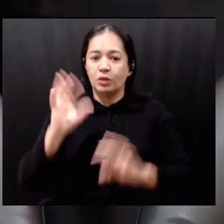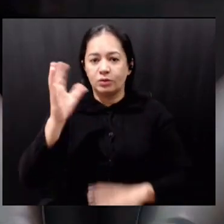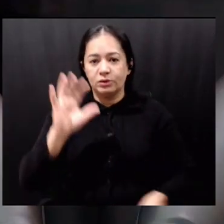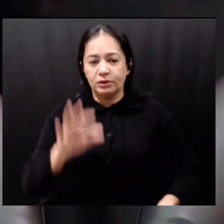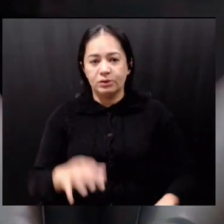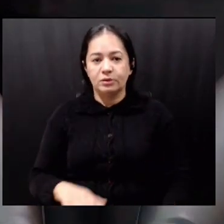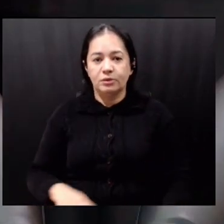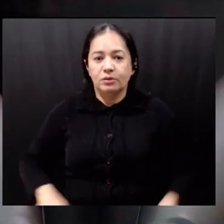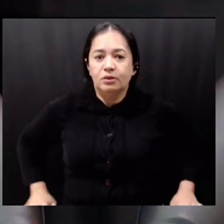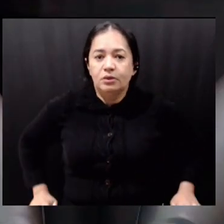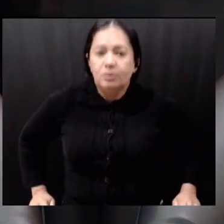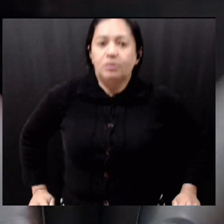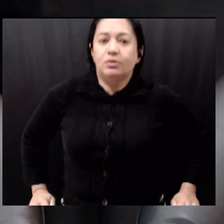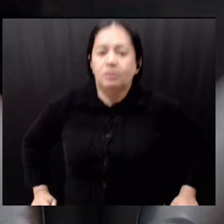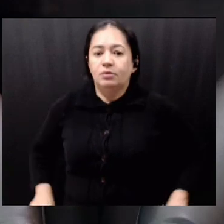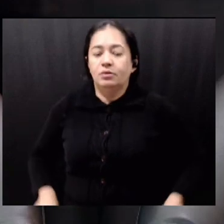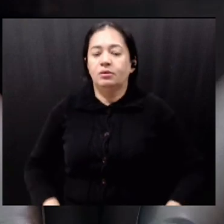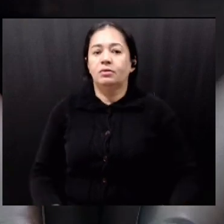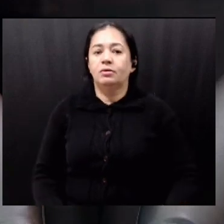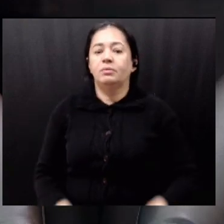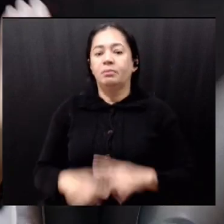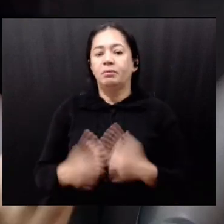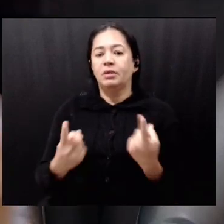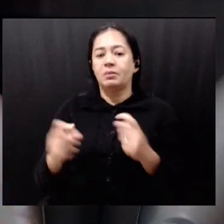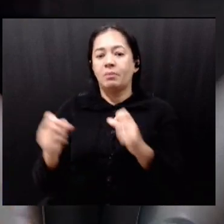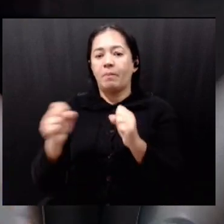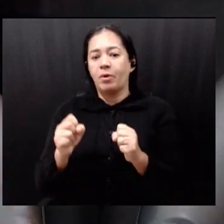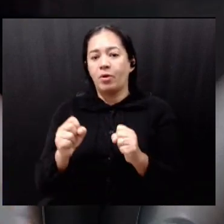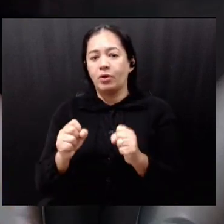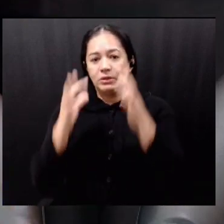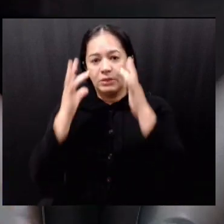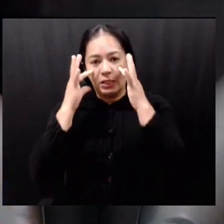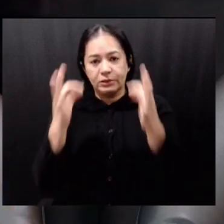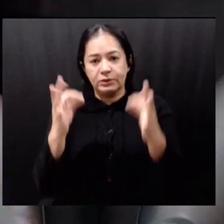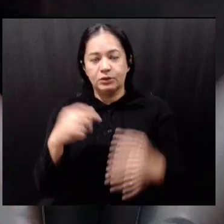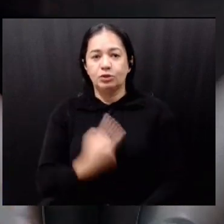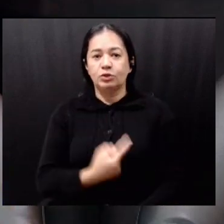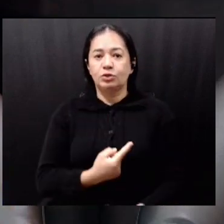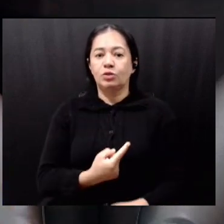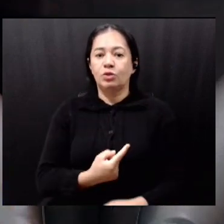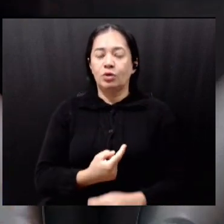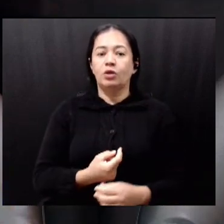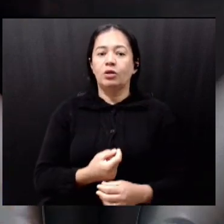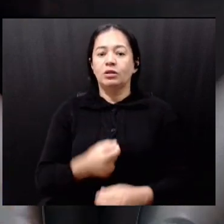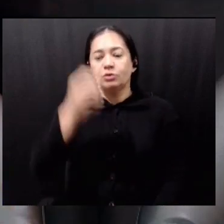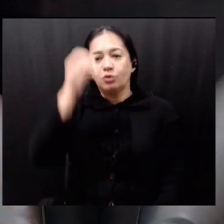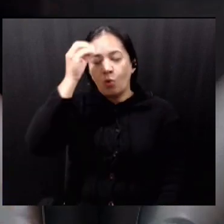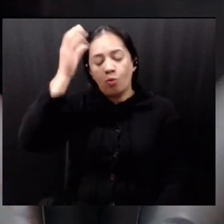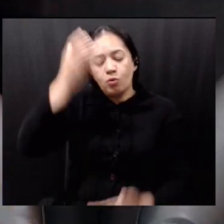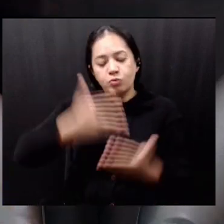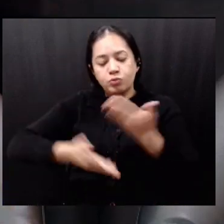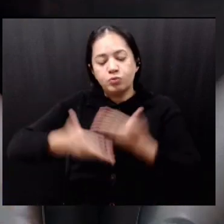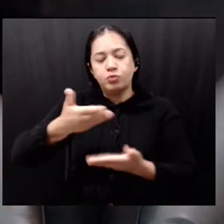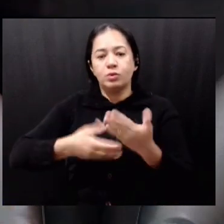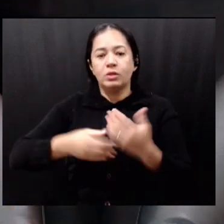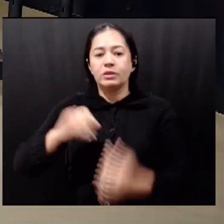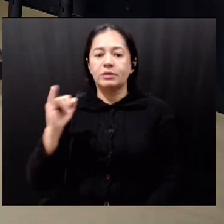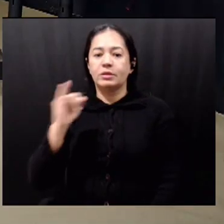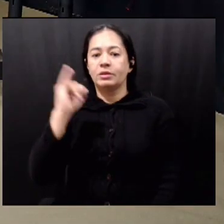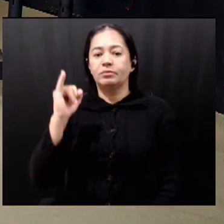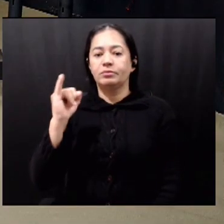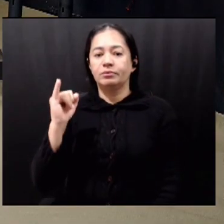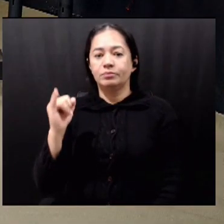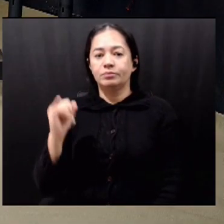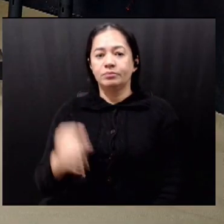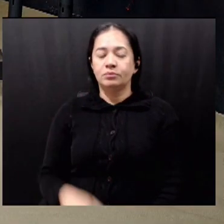é algo que pode ter uma atenção. A gente tá aqui compartilhando conhecimento de que isso é importante. Uhum. E a Então, gente pode buscar tentar, isso, né? né? A gente